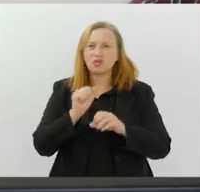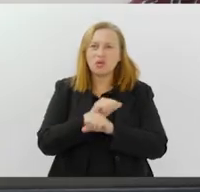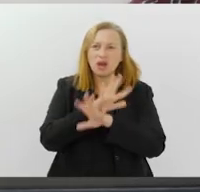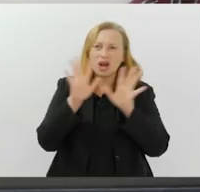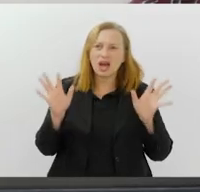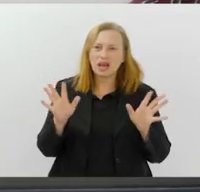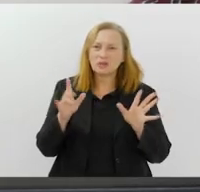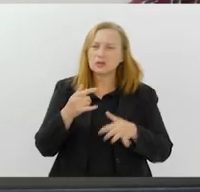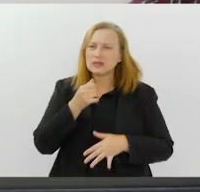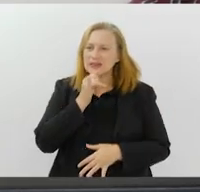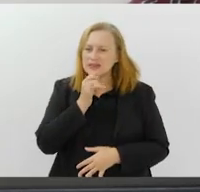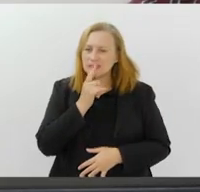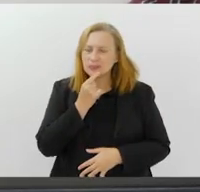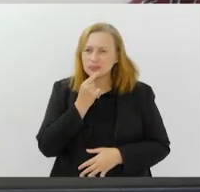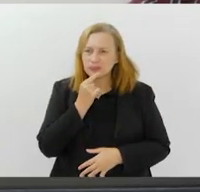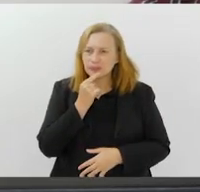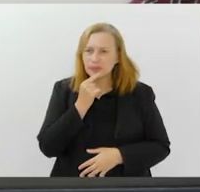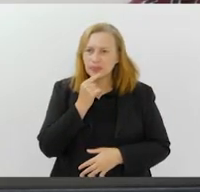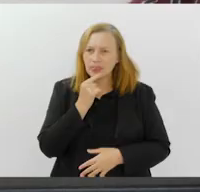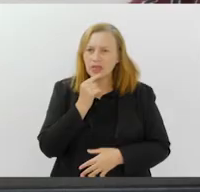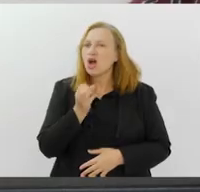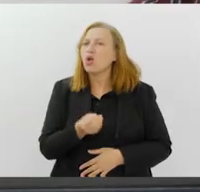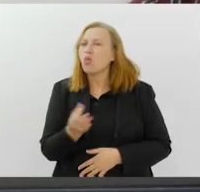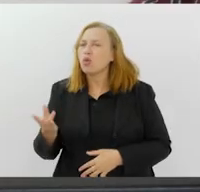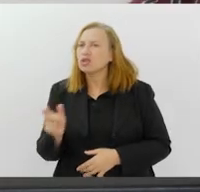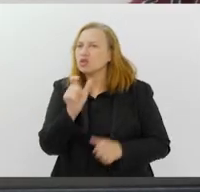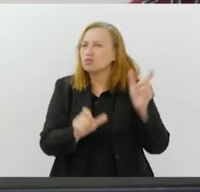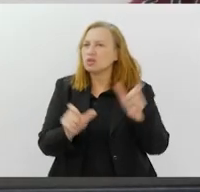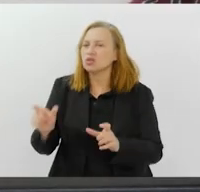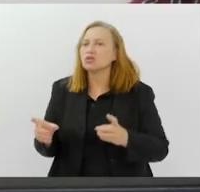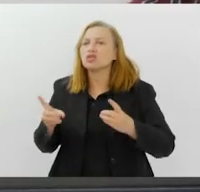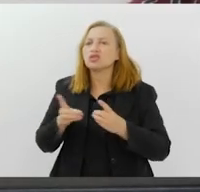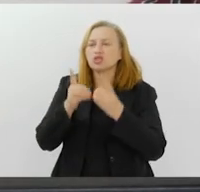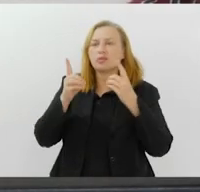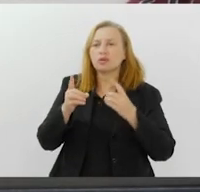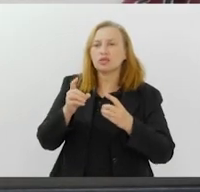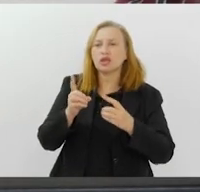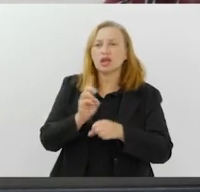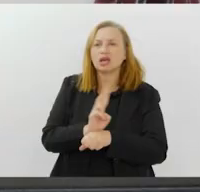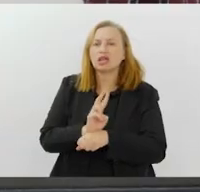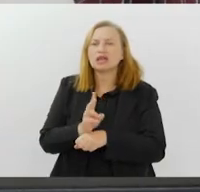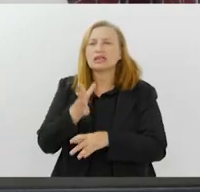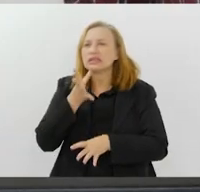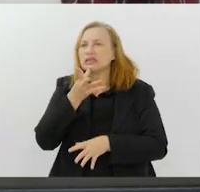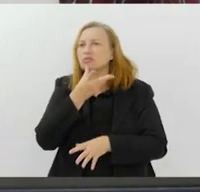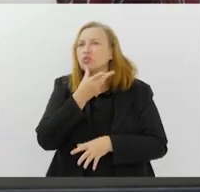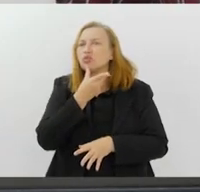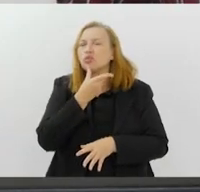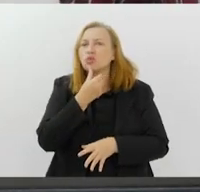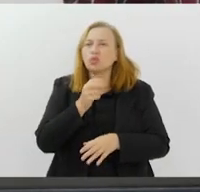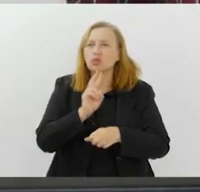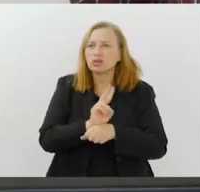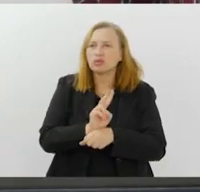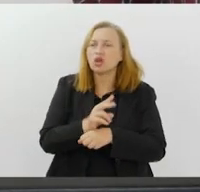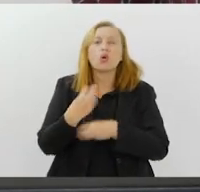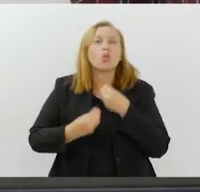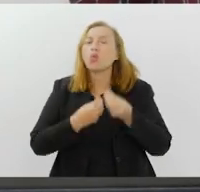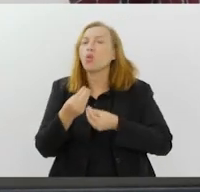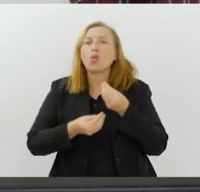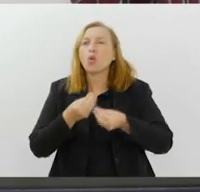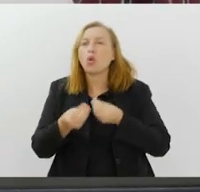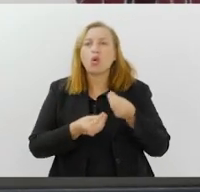exatamente o seguinte Eh quantas pessoas te abordaram quant quant tempo demorou essa abordagem e como é que se